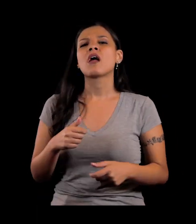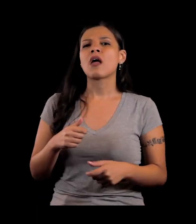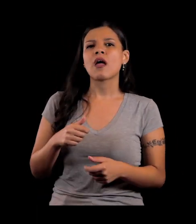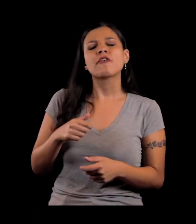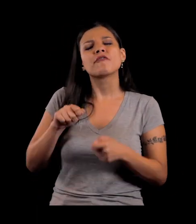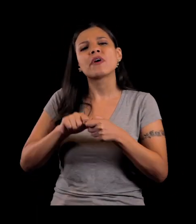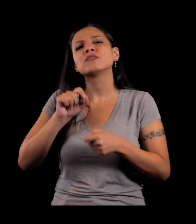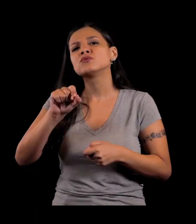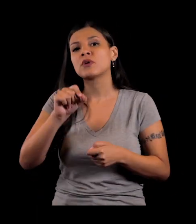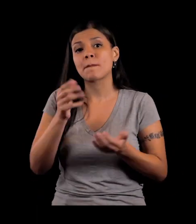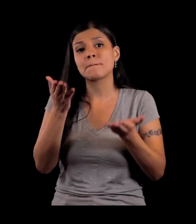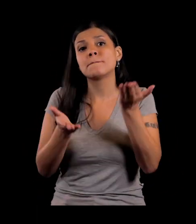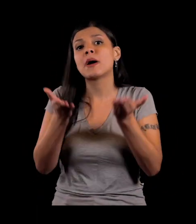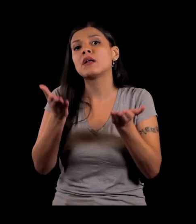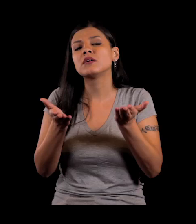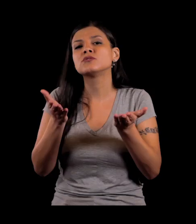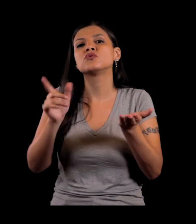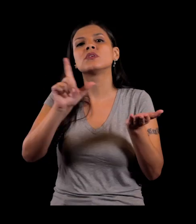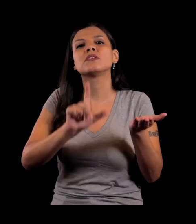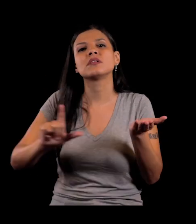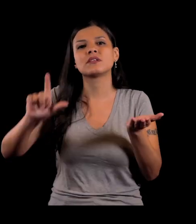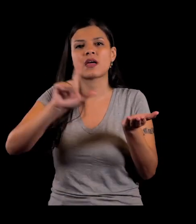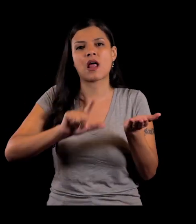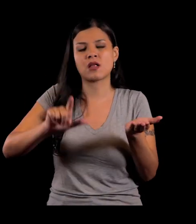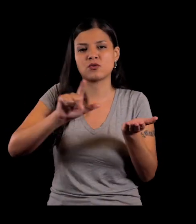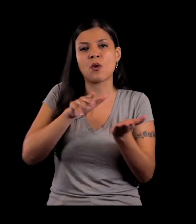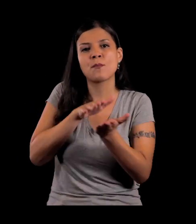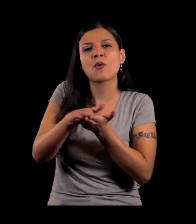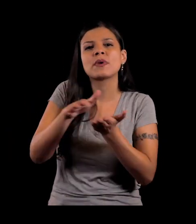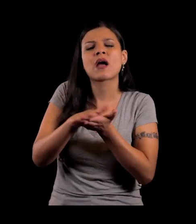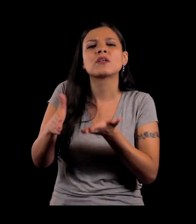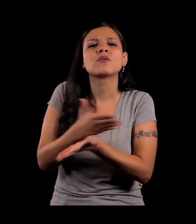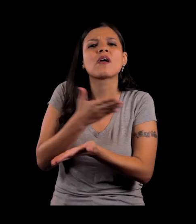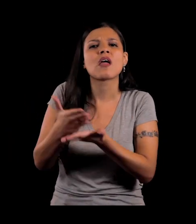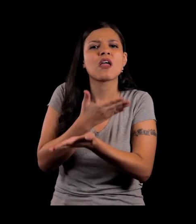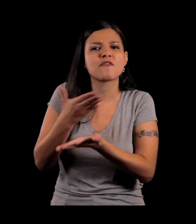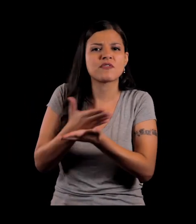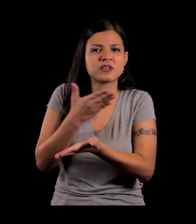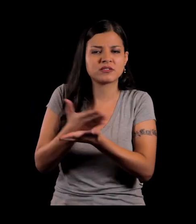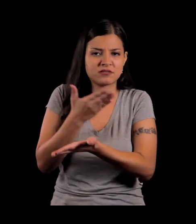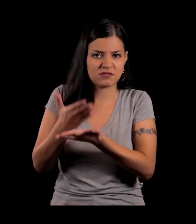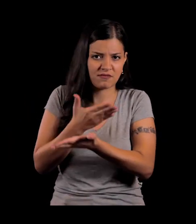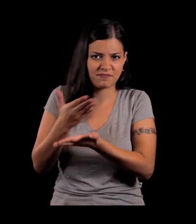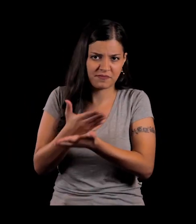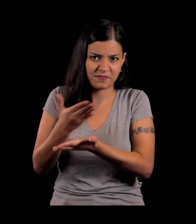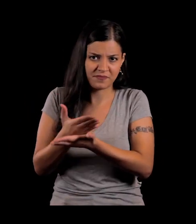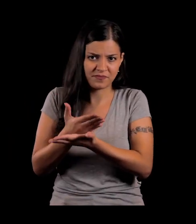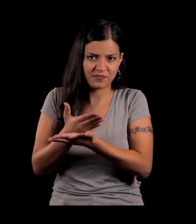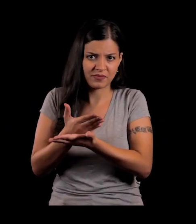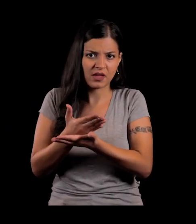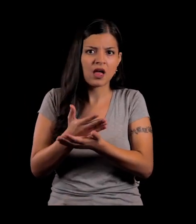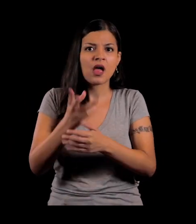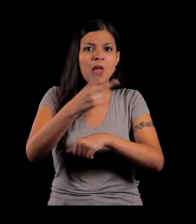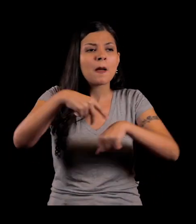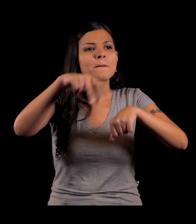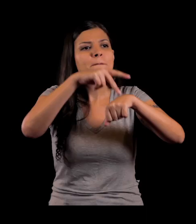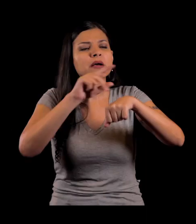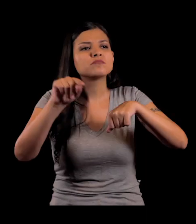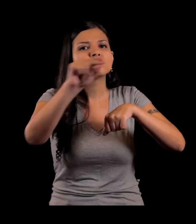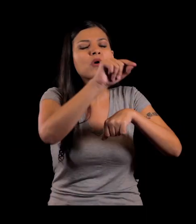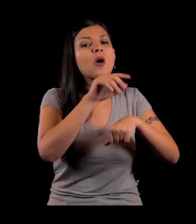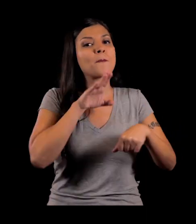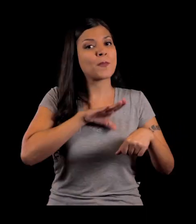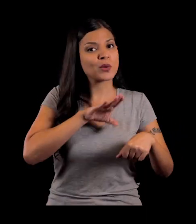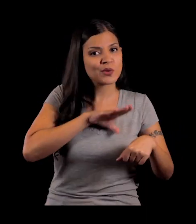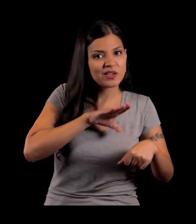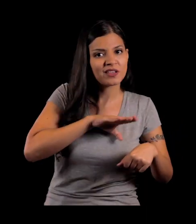literário publicado nas revistas literárias da China. Um balanço literário dos países lusófonos, claro, o